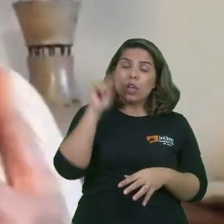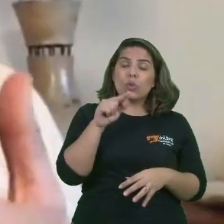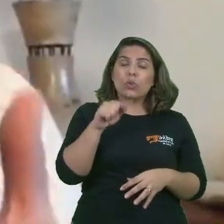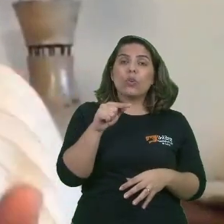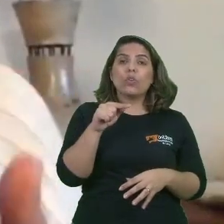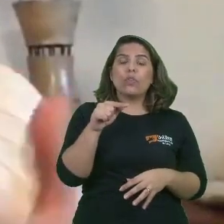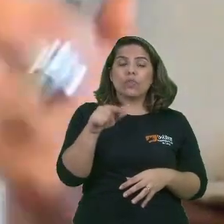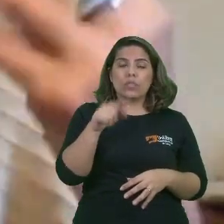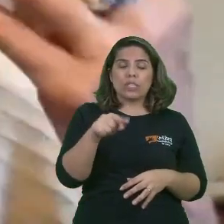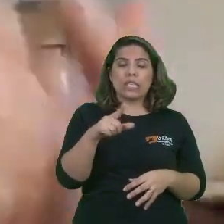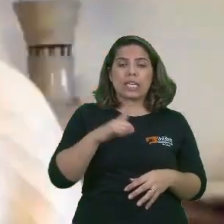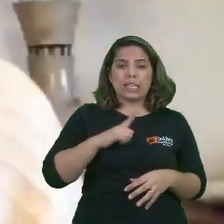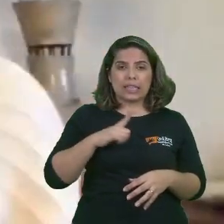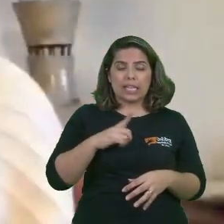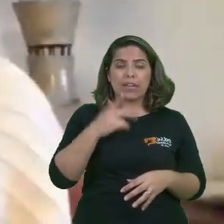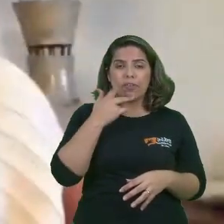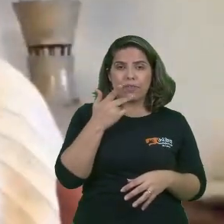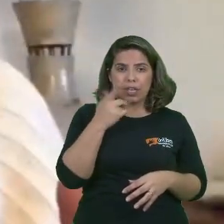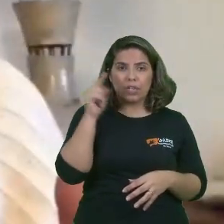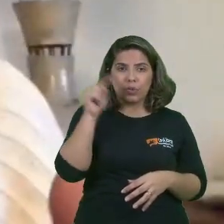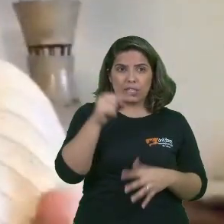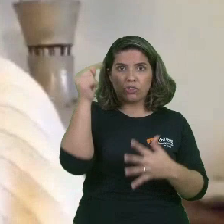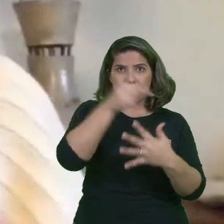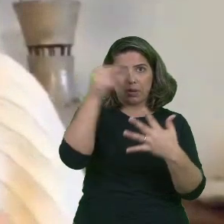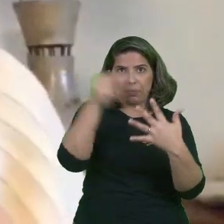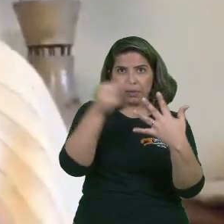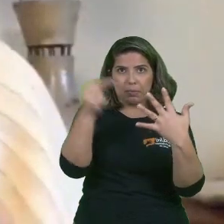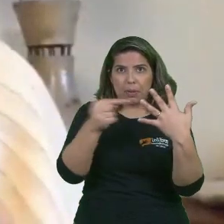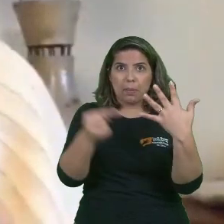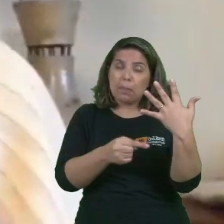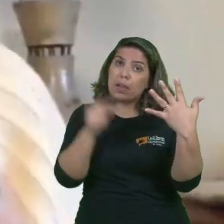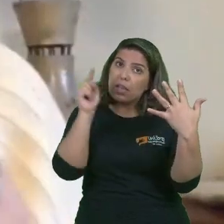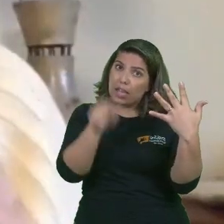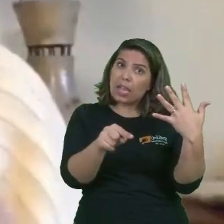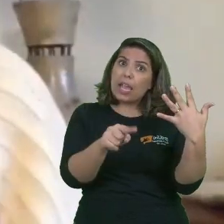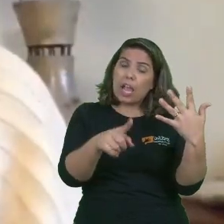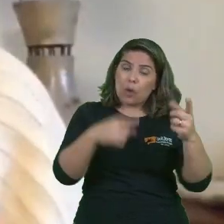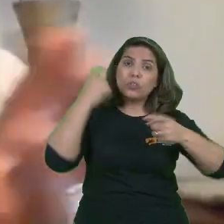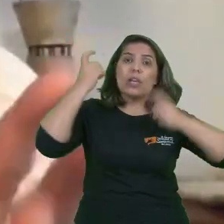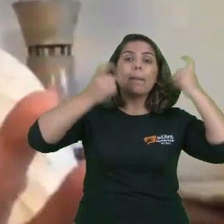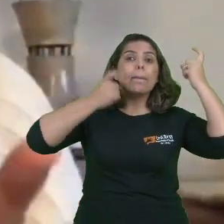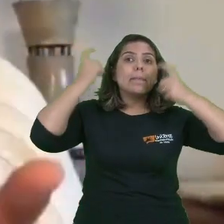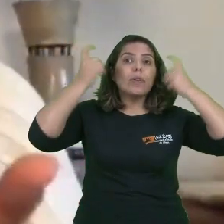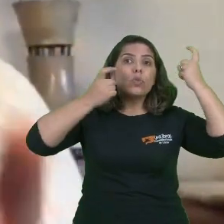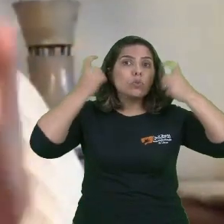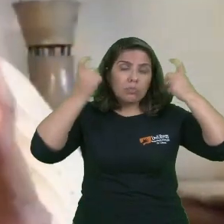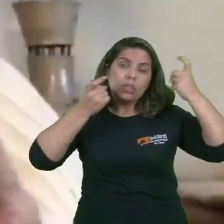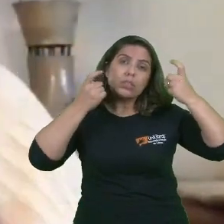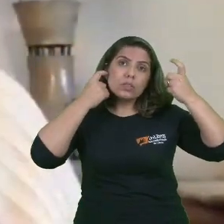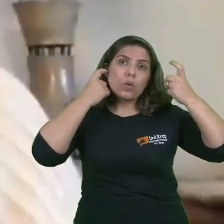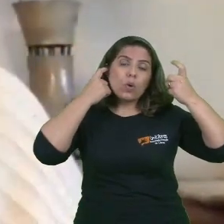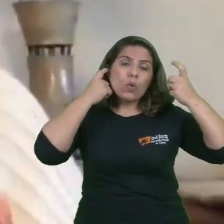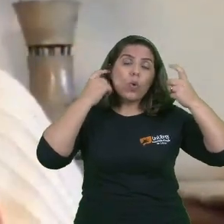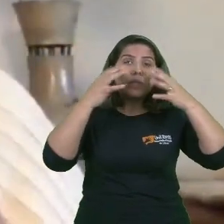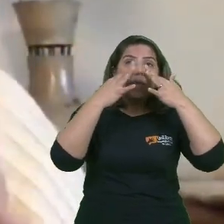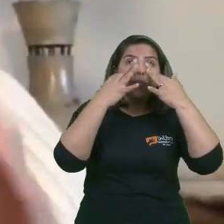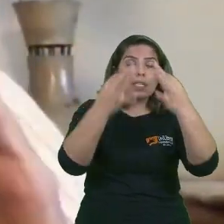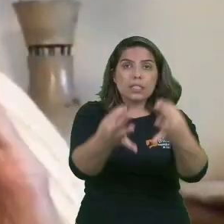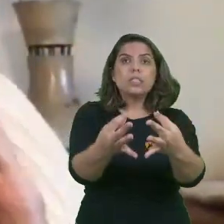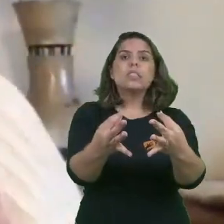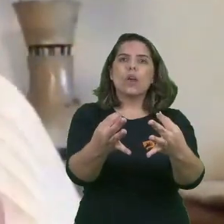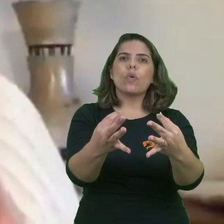o que você está colocando esses pontos como uma das preocupações ou da tensão